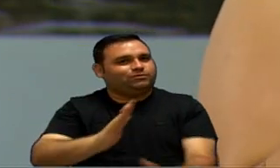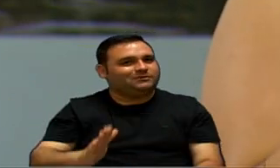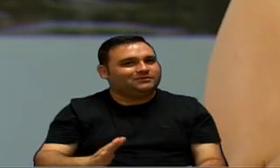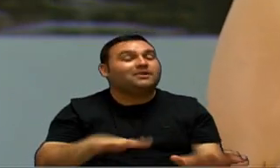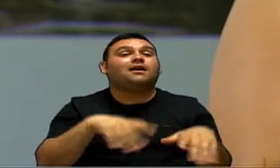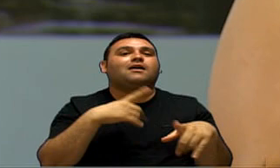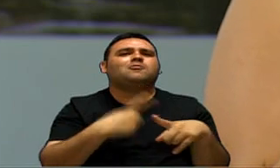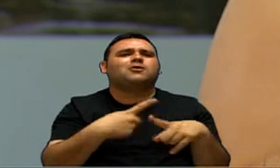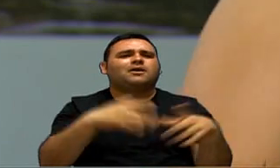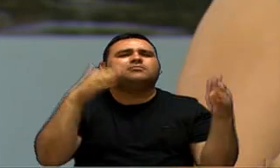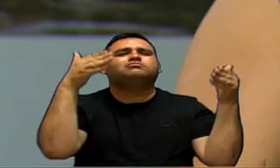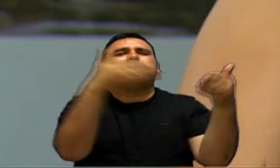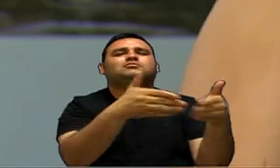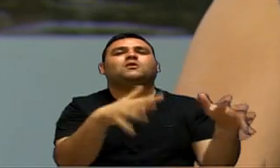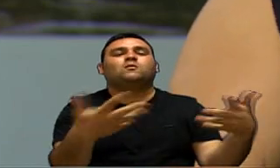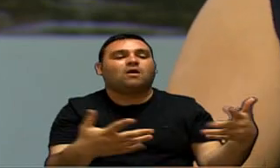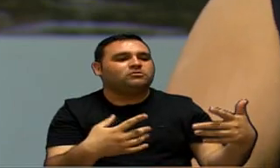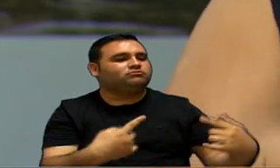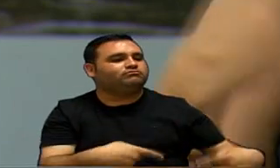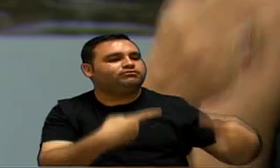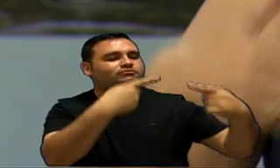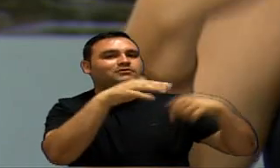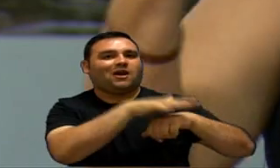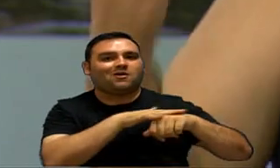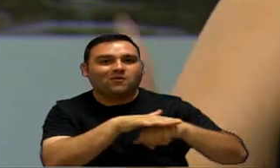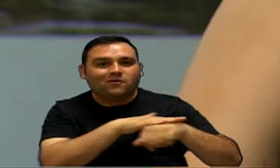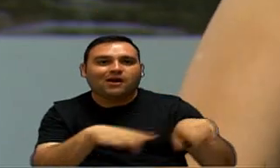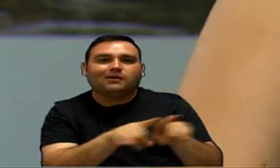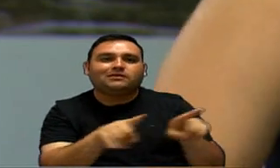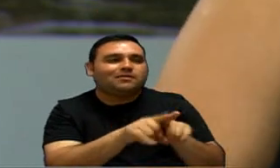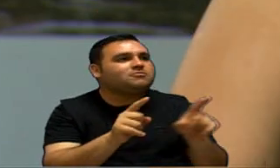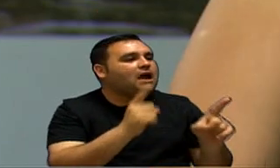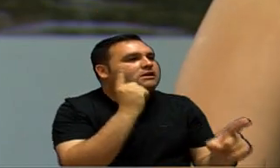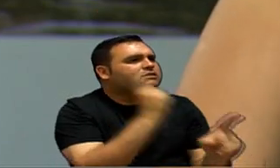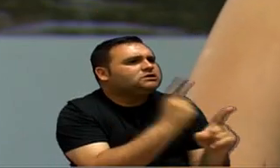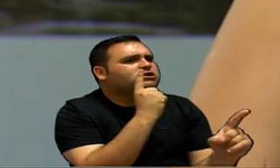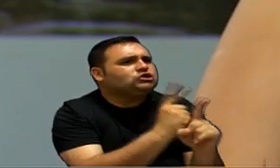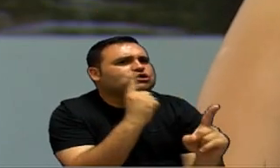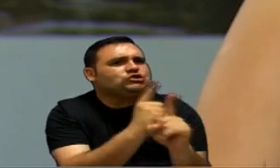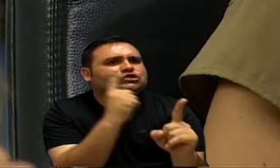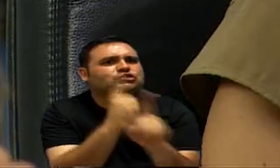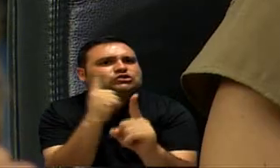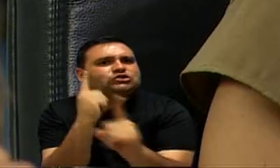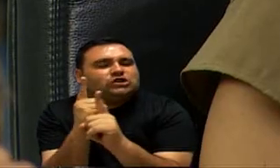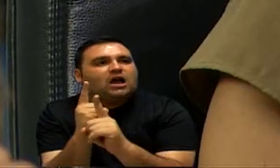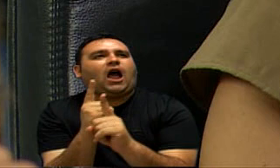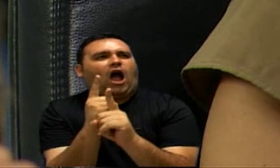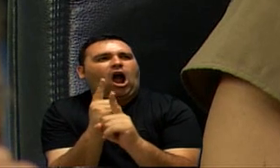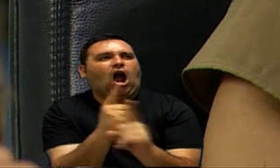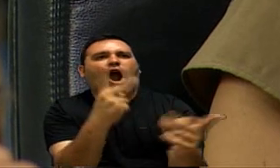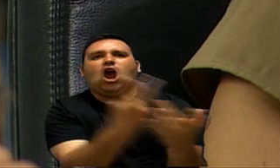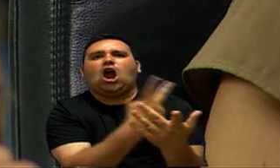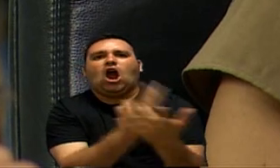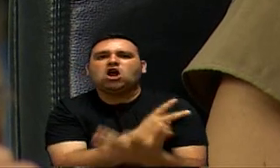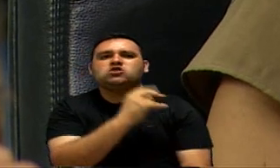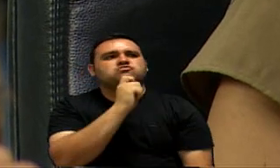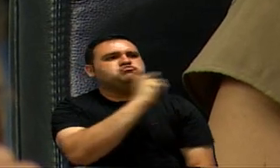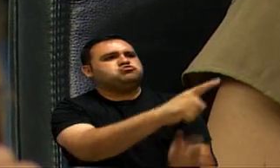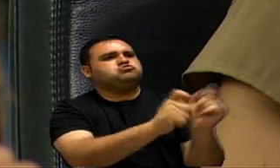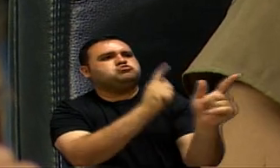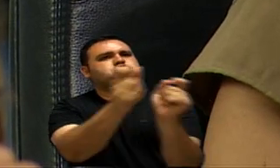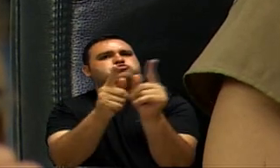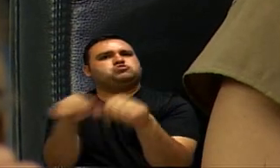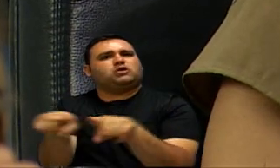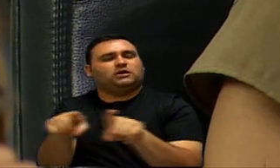com o objetivo de promover o debate e denunciar as várias formas de violência. A gente sabe que a violência contra a mulher, ela